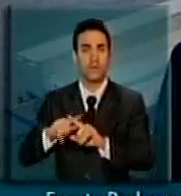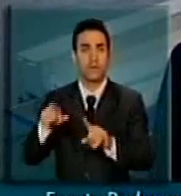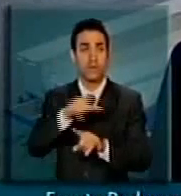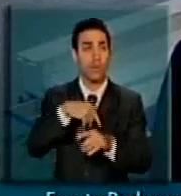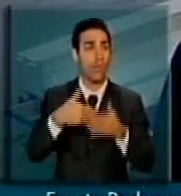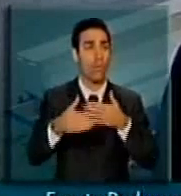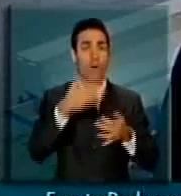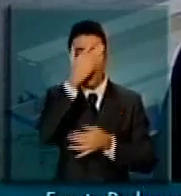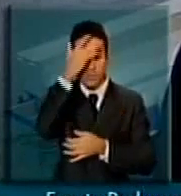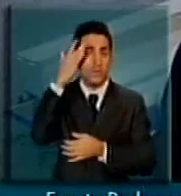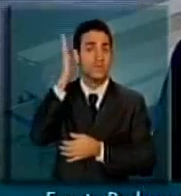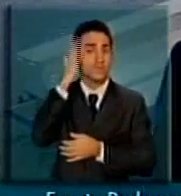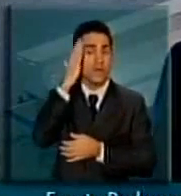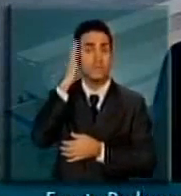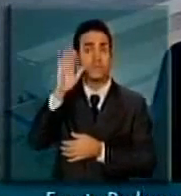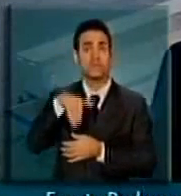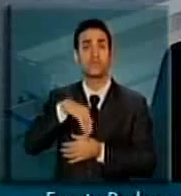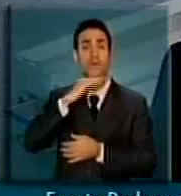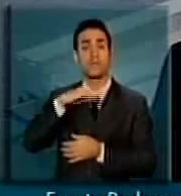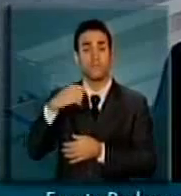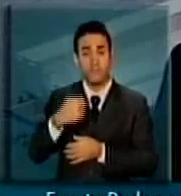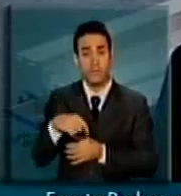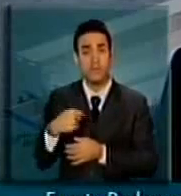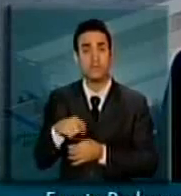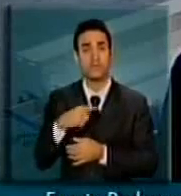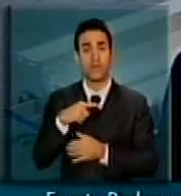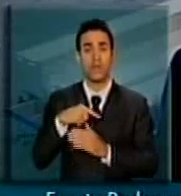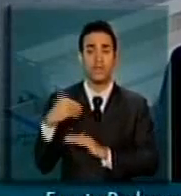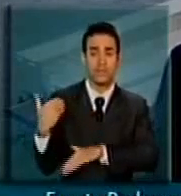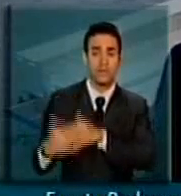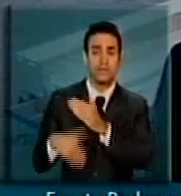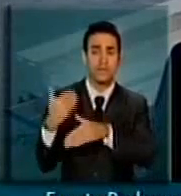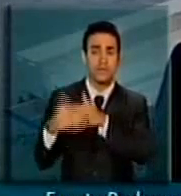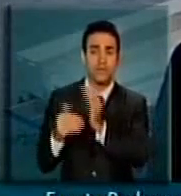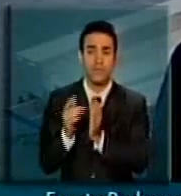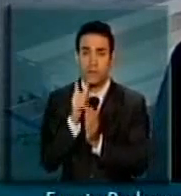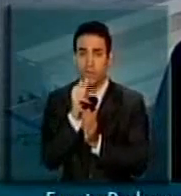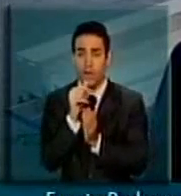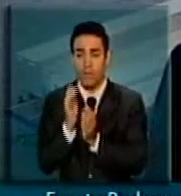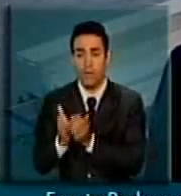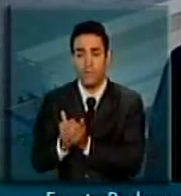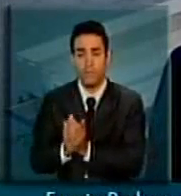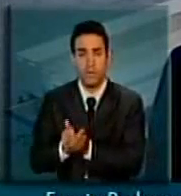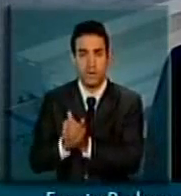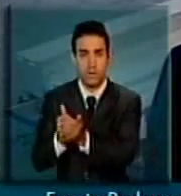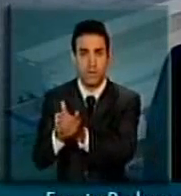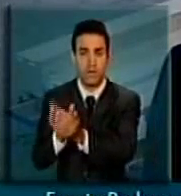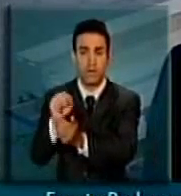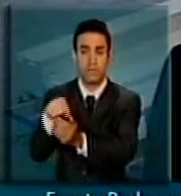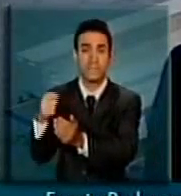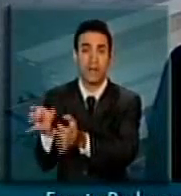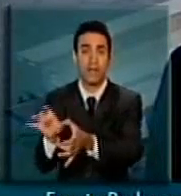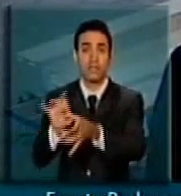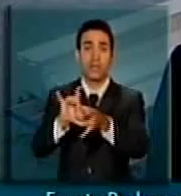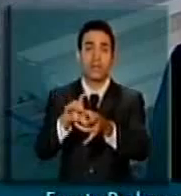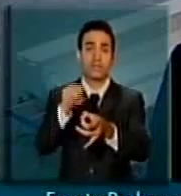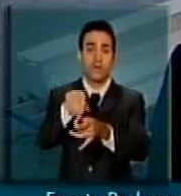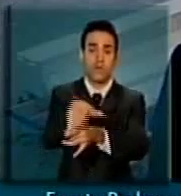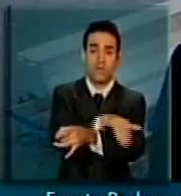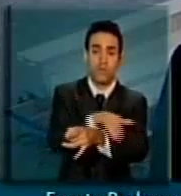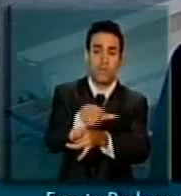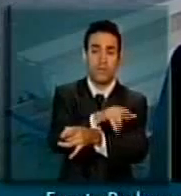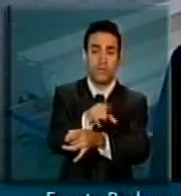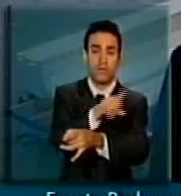de cargas no Brasil, depende do desenvolvimento do modal aquaviário e sua integração com a ferrovia, a rodovia, a aerovia e